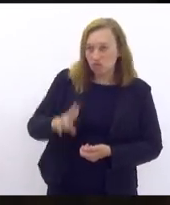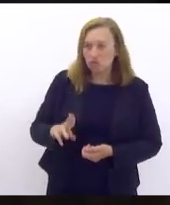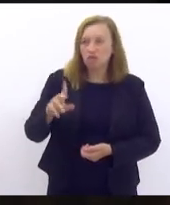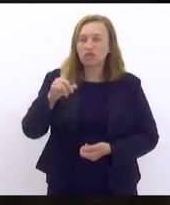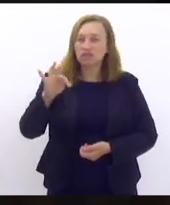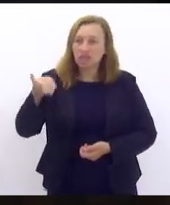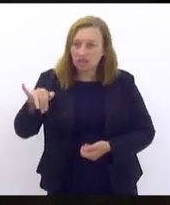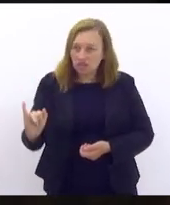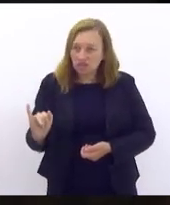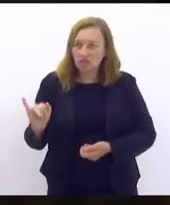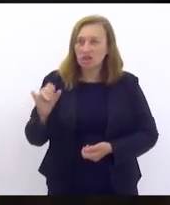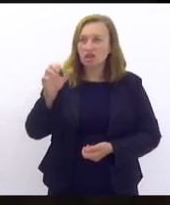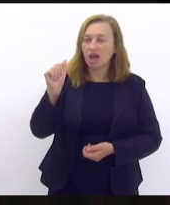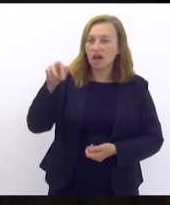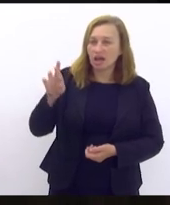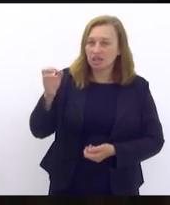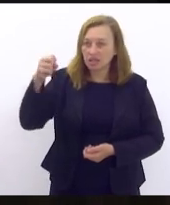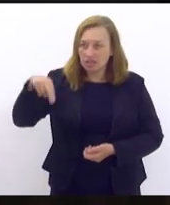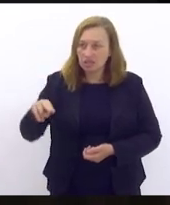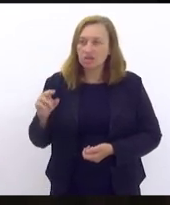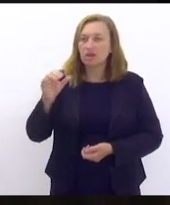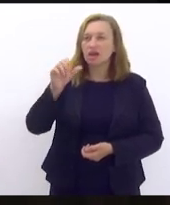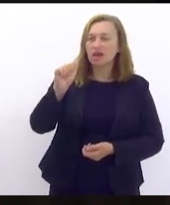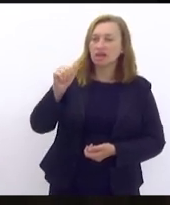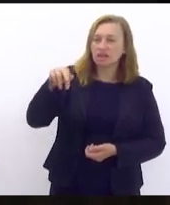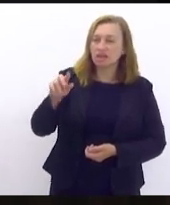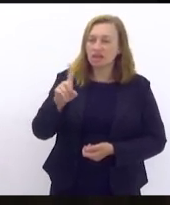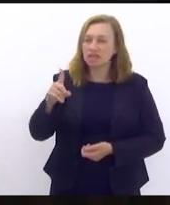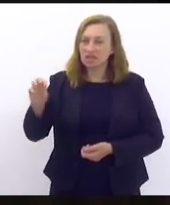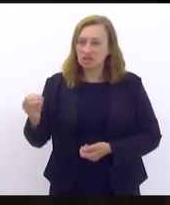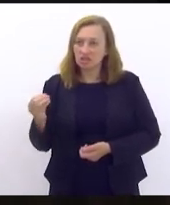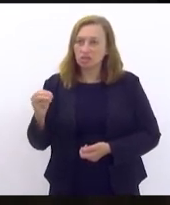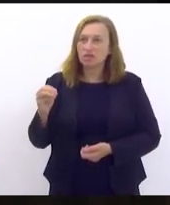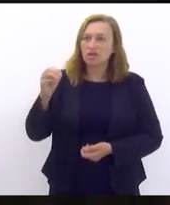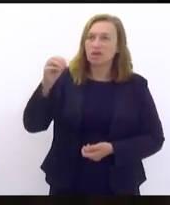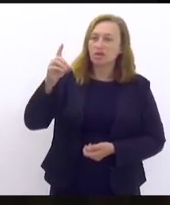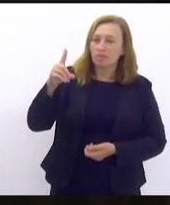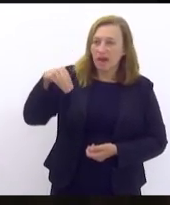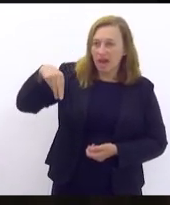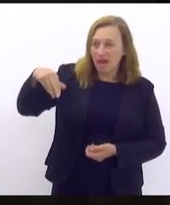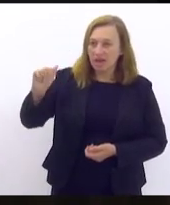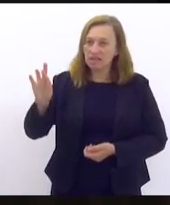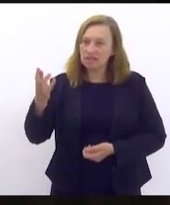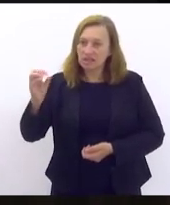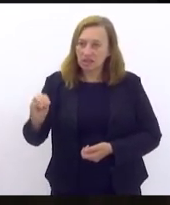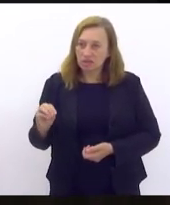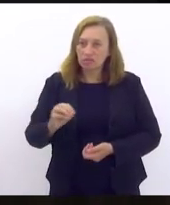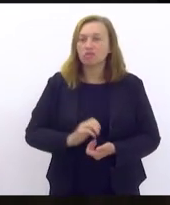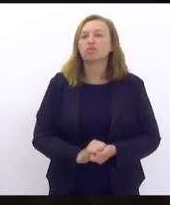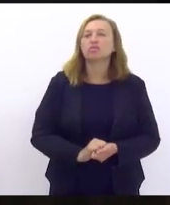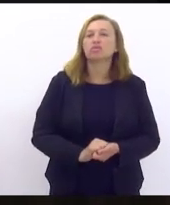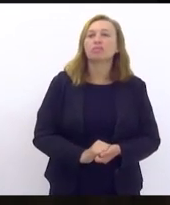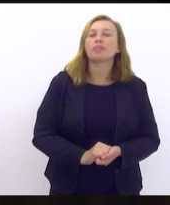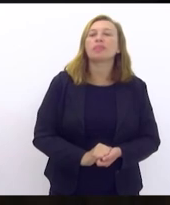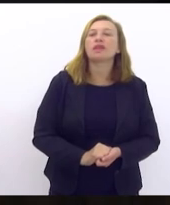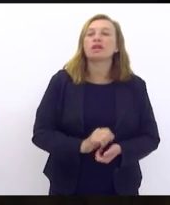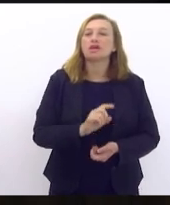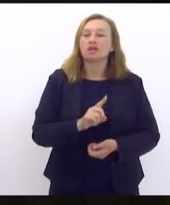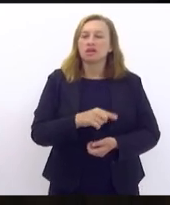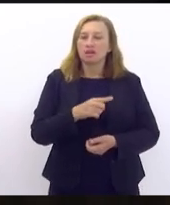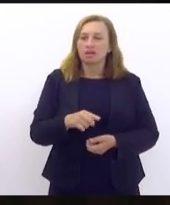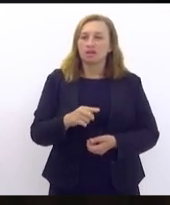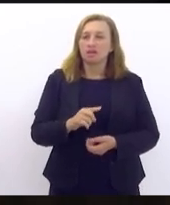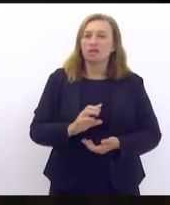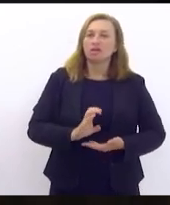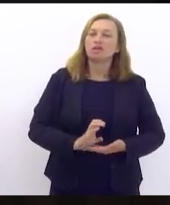Tande Vieira, Anderson Moraes, Andrezinho Siciliano e Carlos Macedo, que veda a concessão de benefícios fiscais a